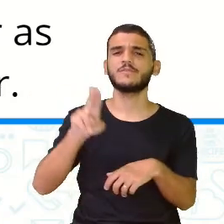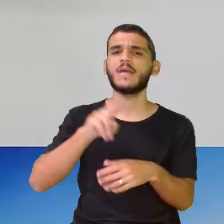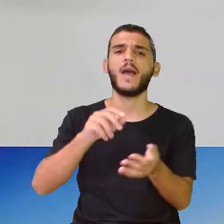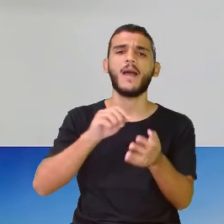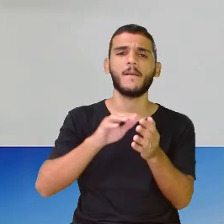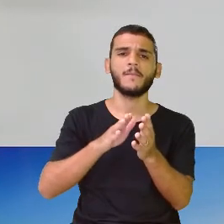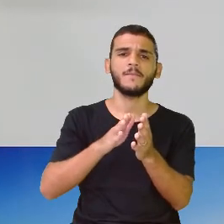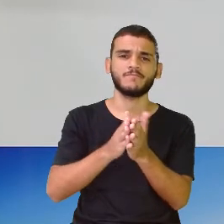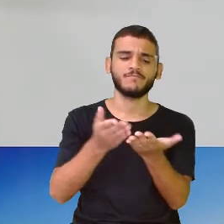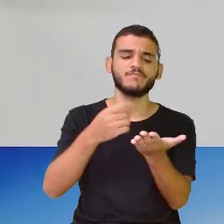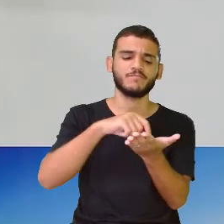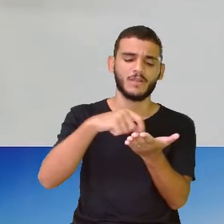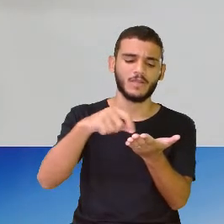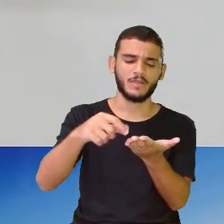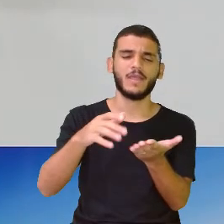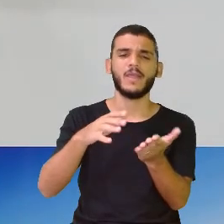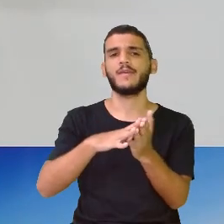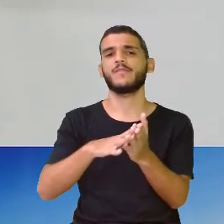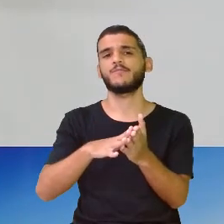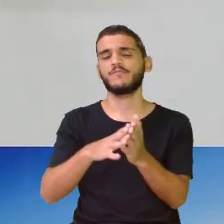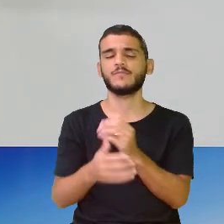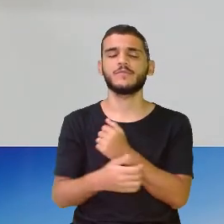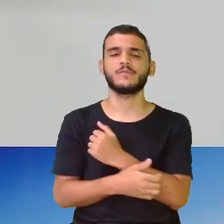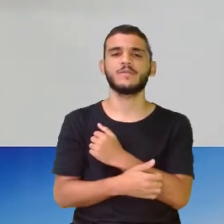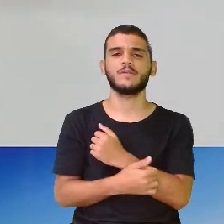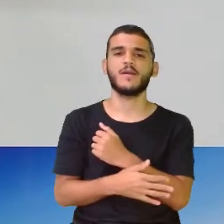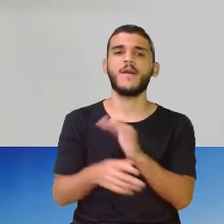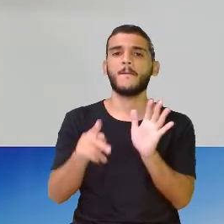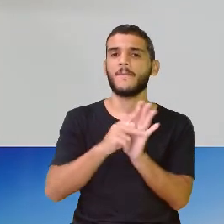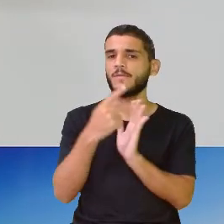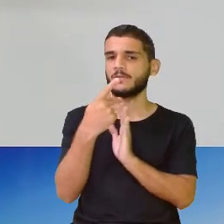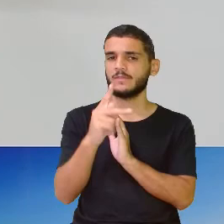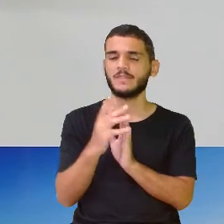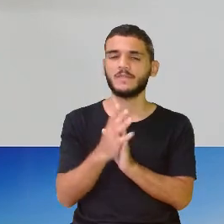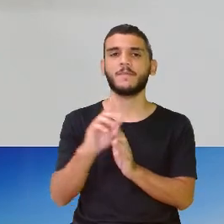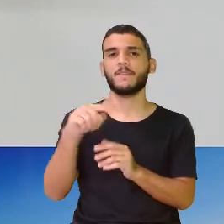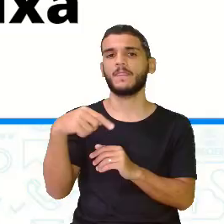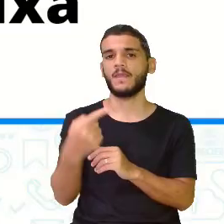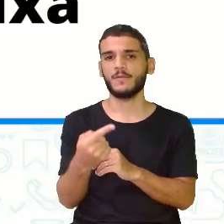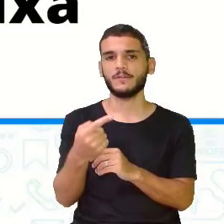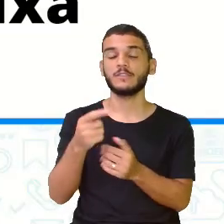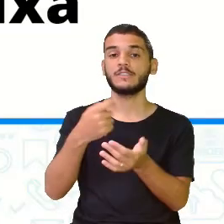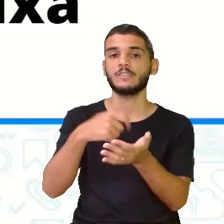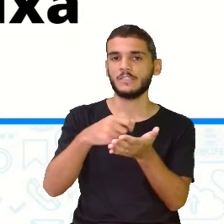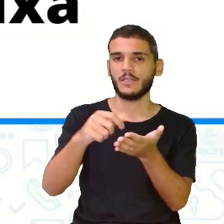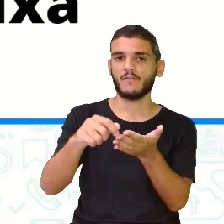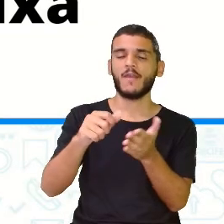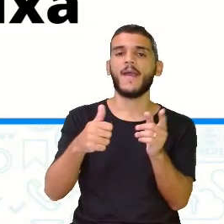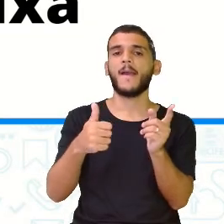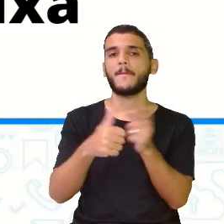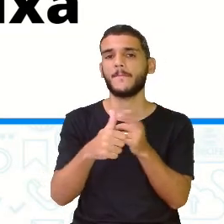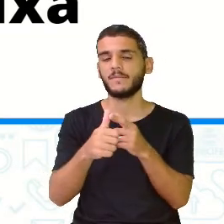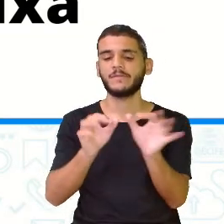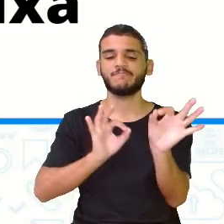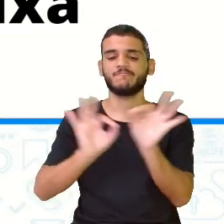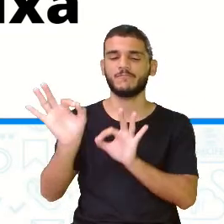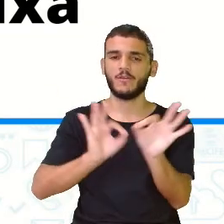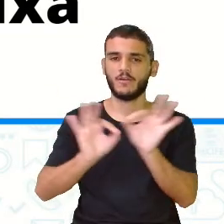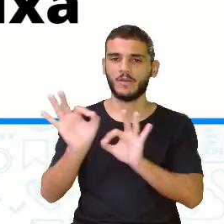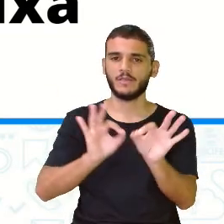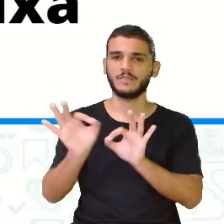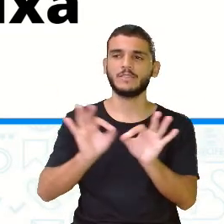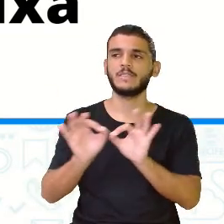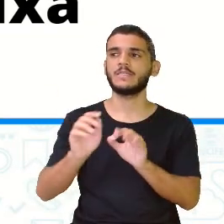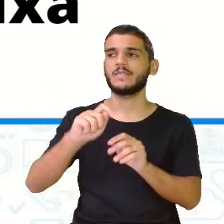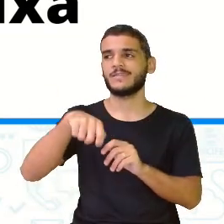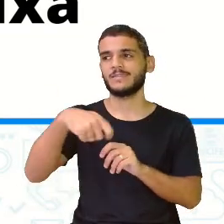anotações da aula da IMAD. Veja aí como é que faz, tá? E aí você vai escrever a primeira questão, que é: organize as palavras